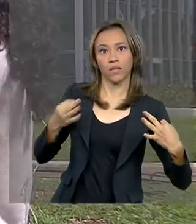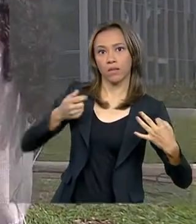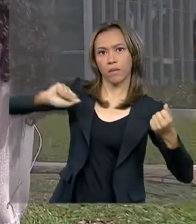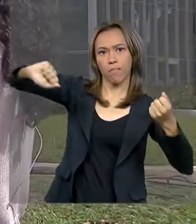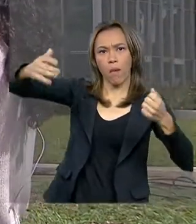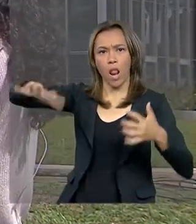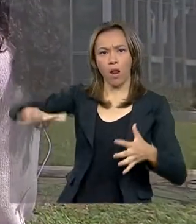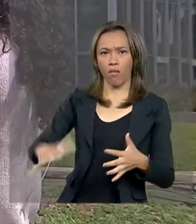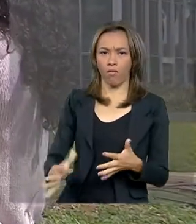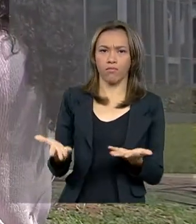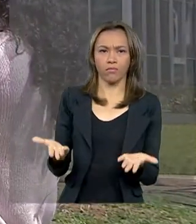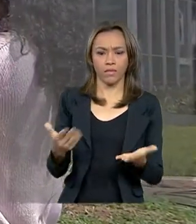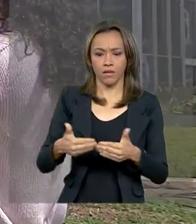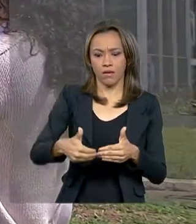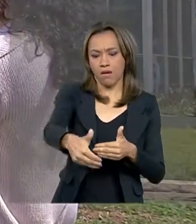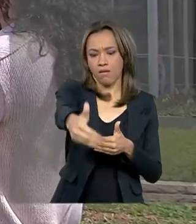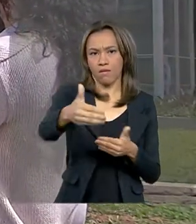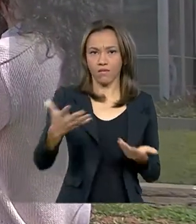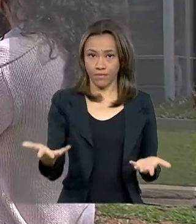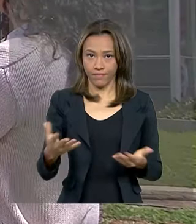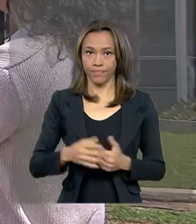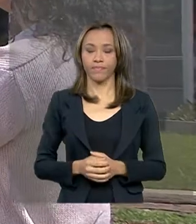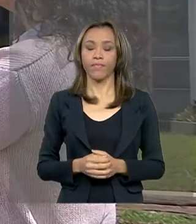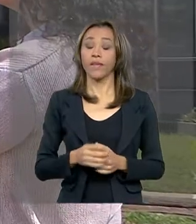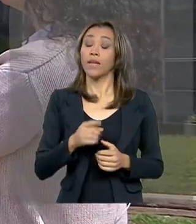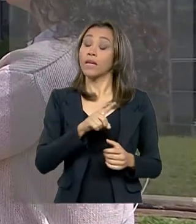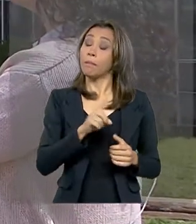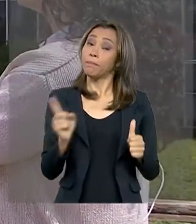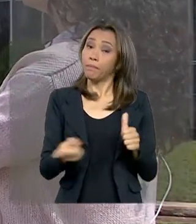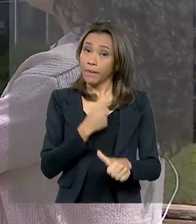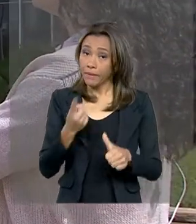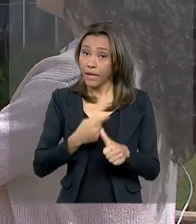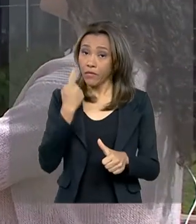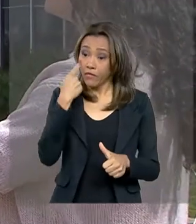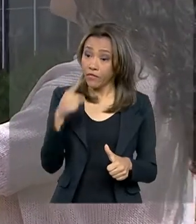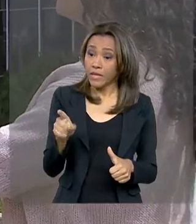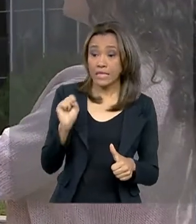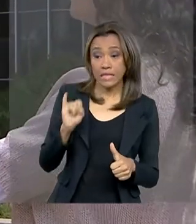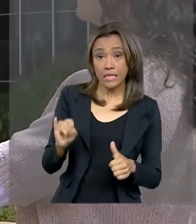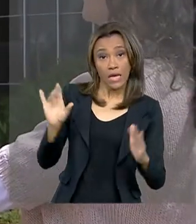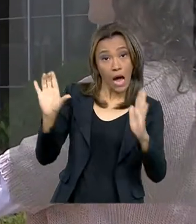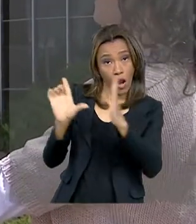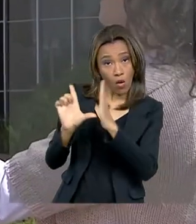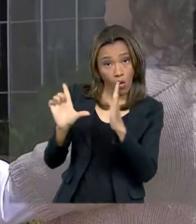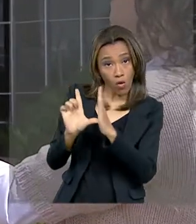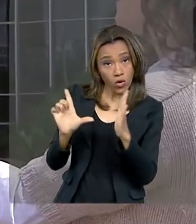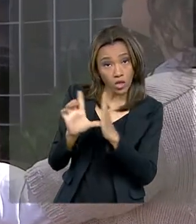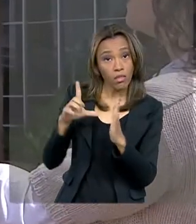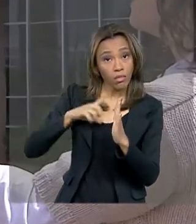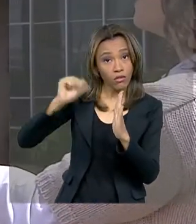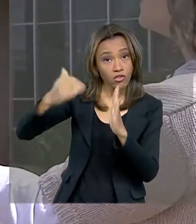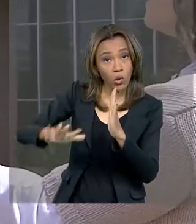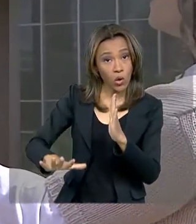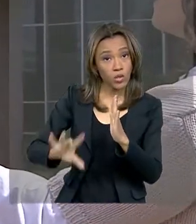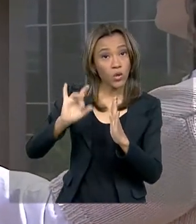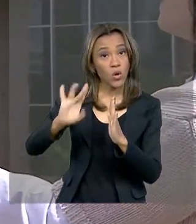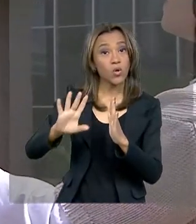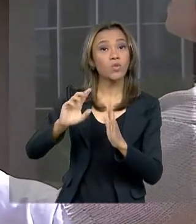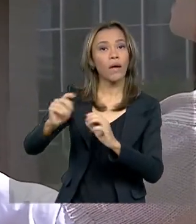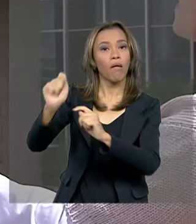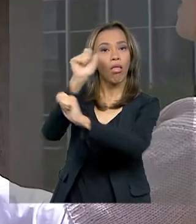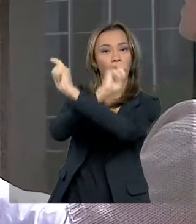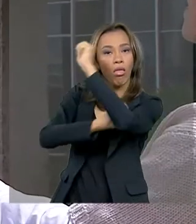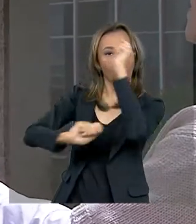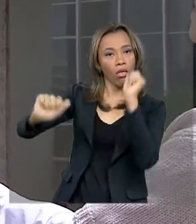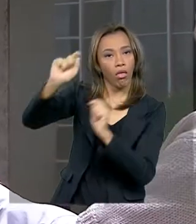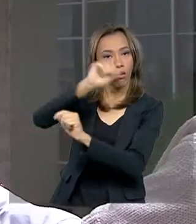Friday? Bom, primeiro ver se a loja efetivamente, o estabelecimento está dando descontos, se não é uma armadilha, ou seja, é